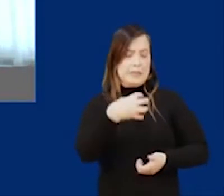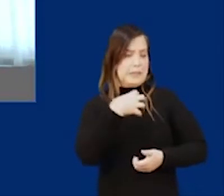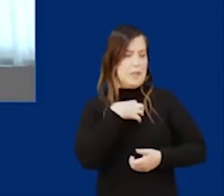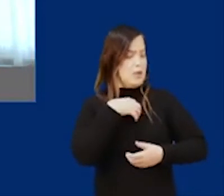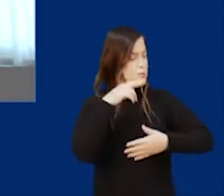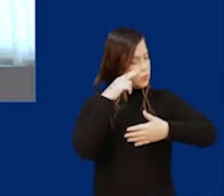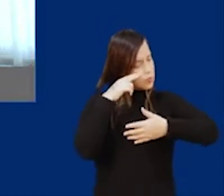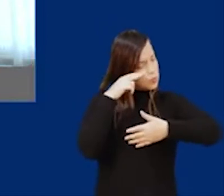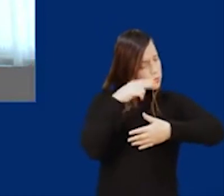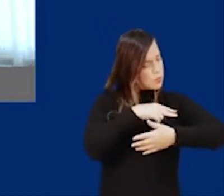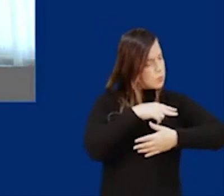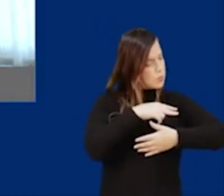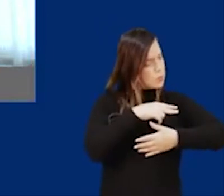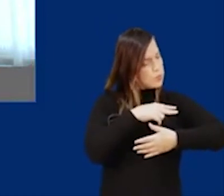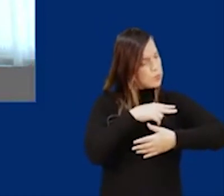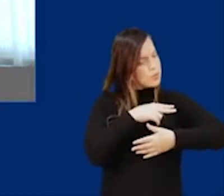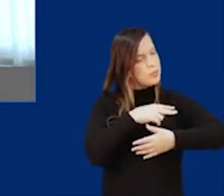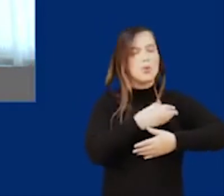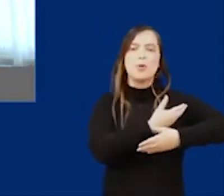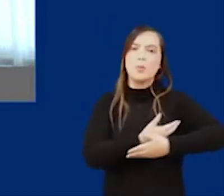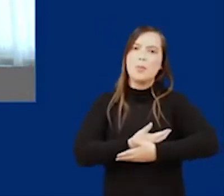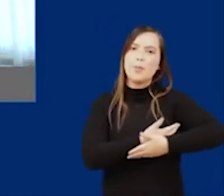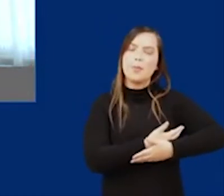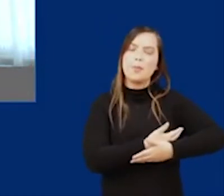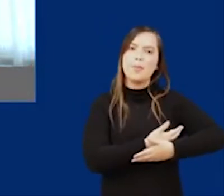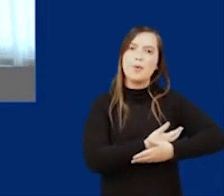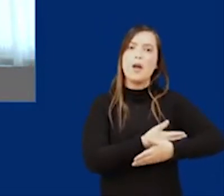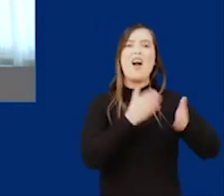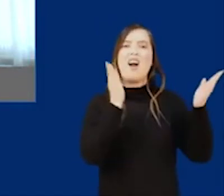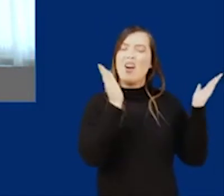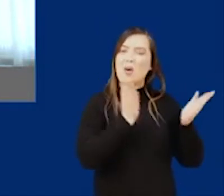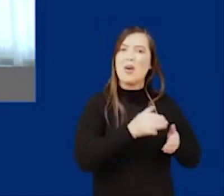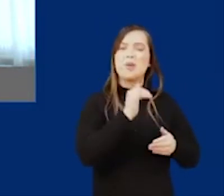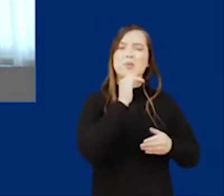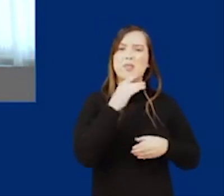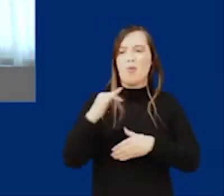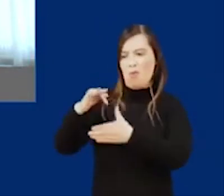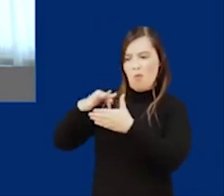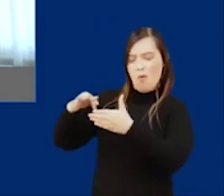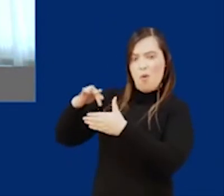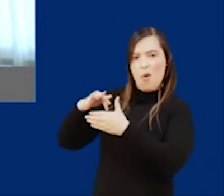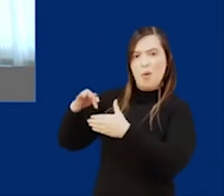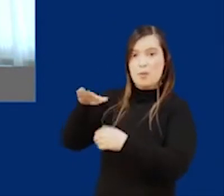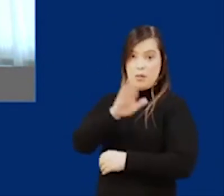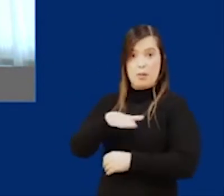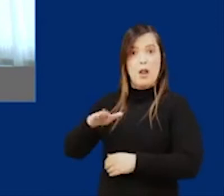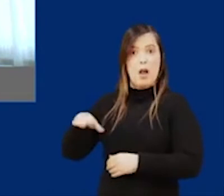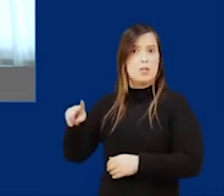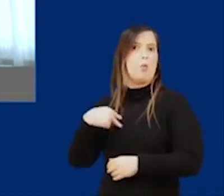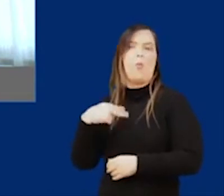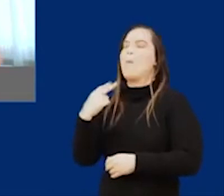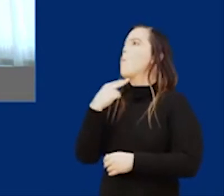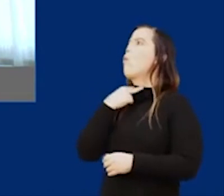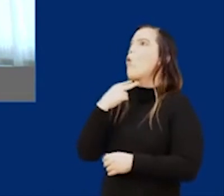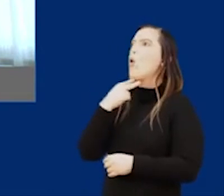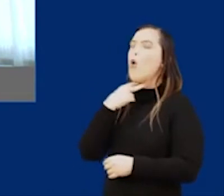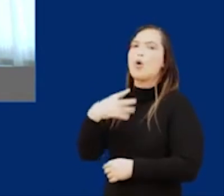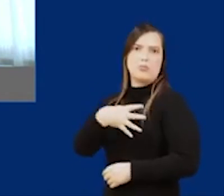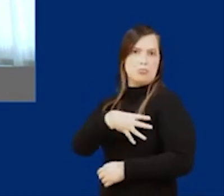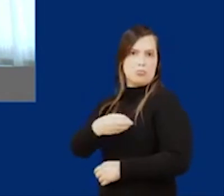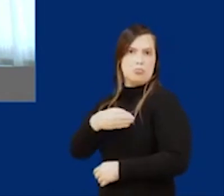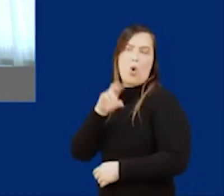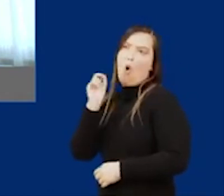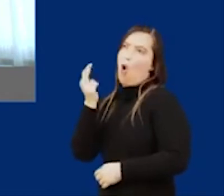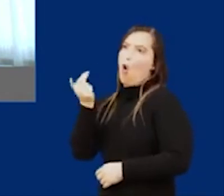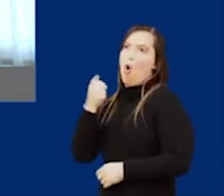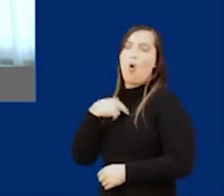olho. Então, agora, a fórmula infantil tem o seu lugar, né, para crianças que não podem ser amamentadas, ou não estão em amamentação e